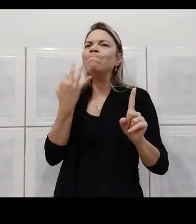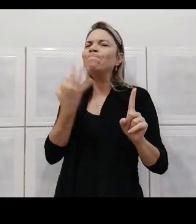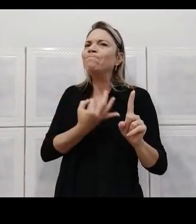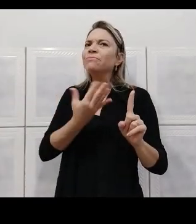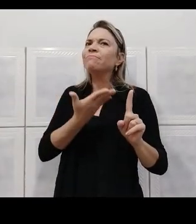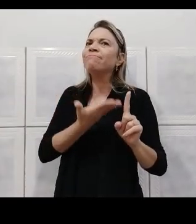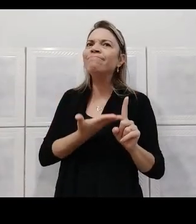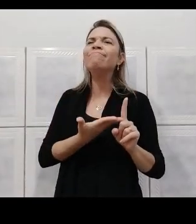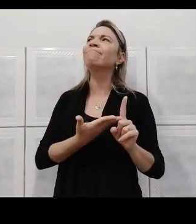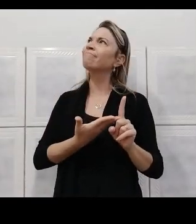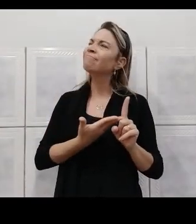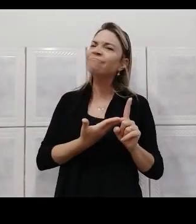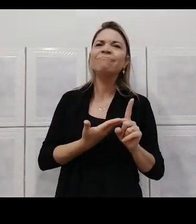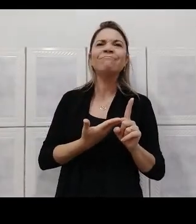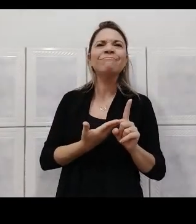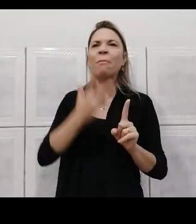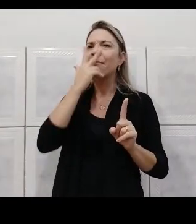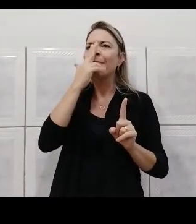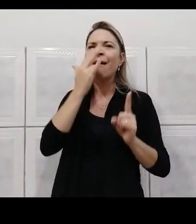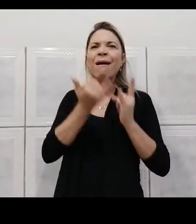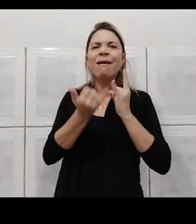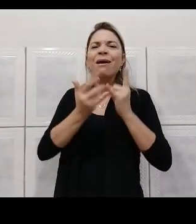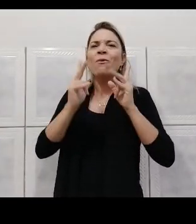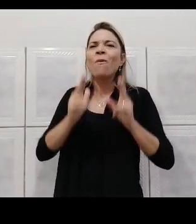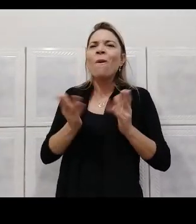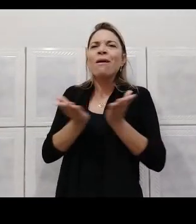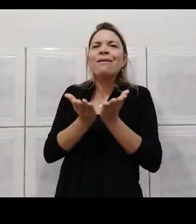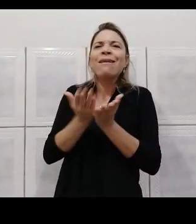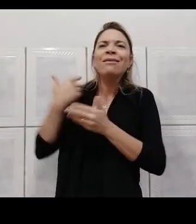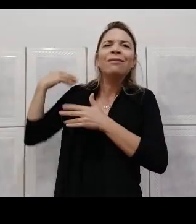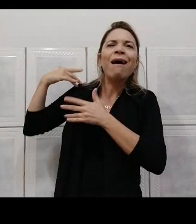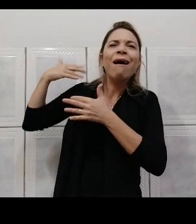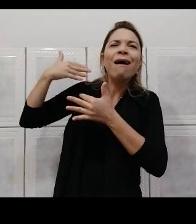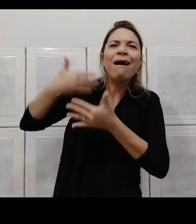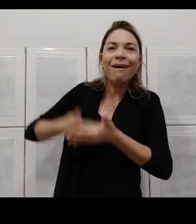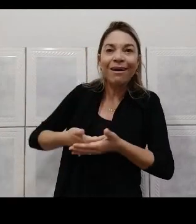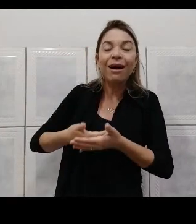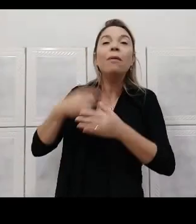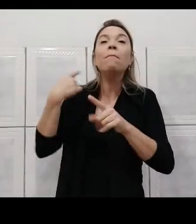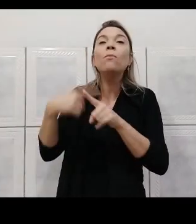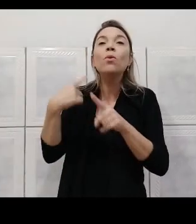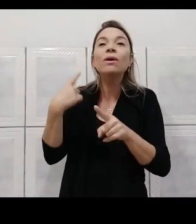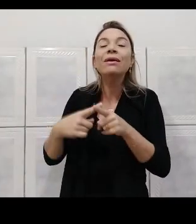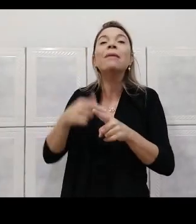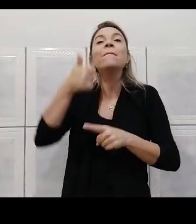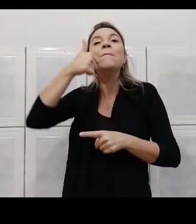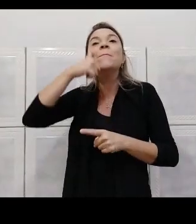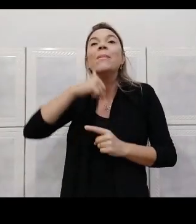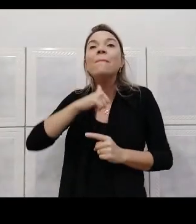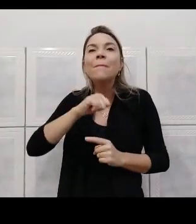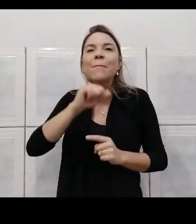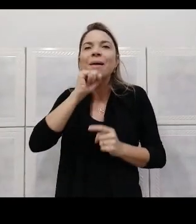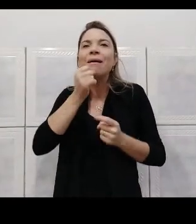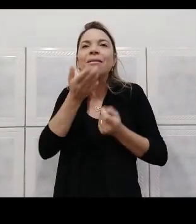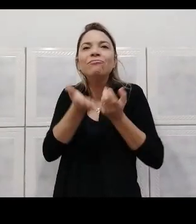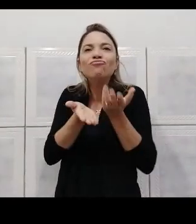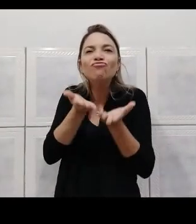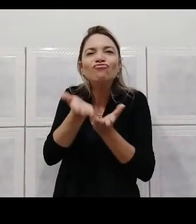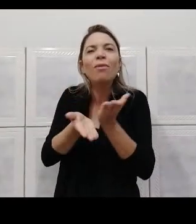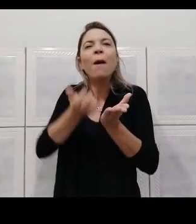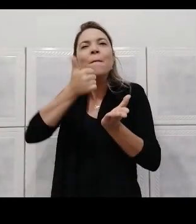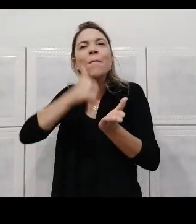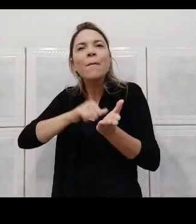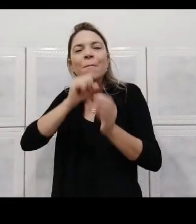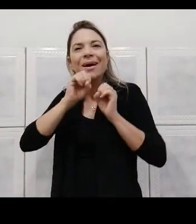sua história de vida a influência de uma mãe séria, correta, digna,